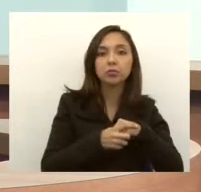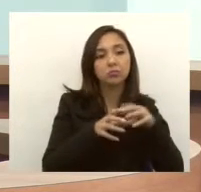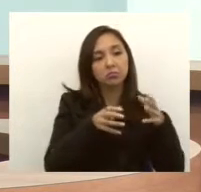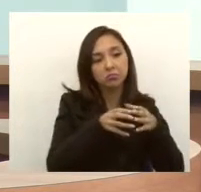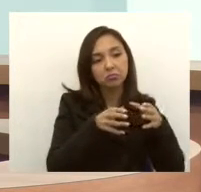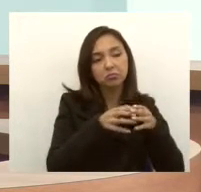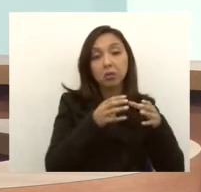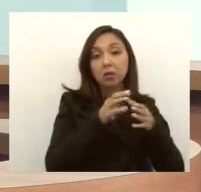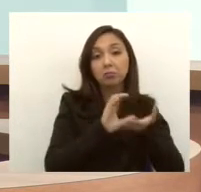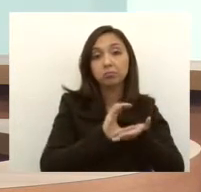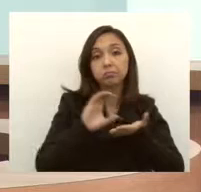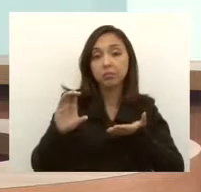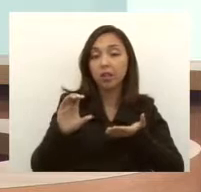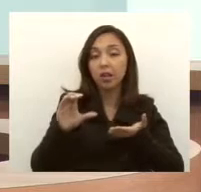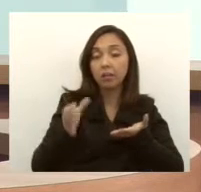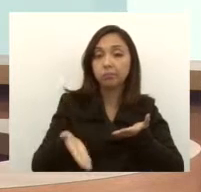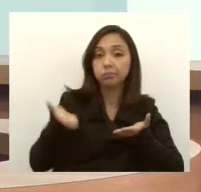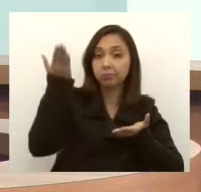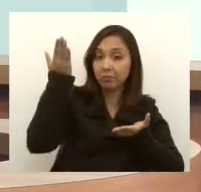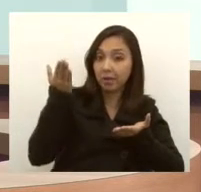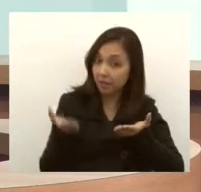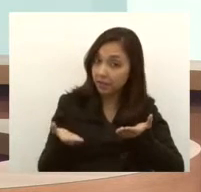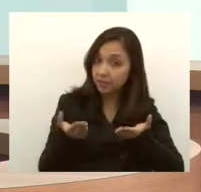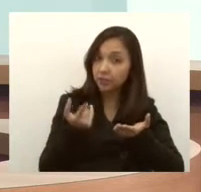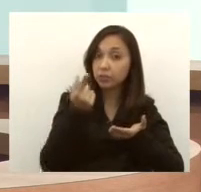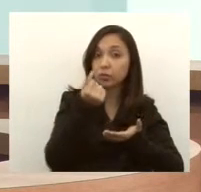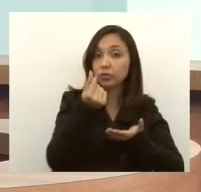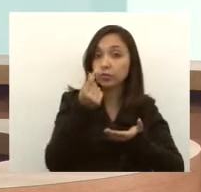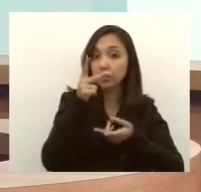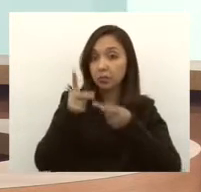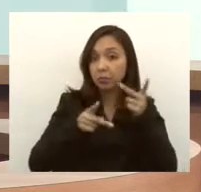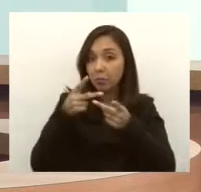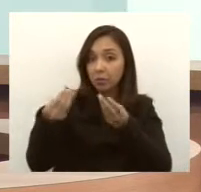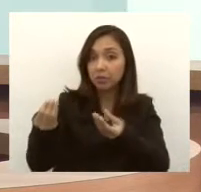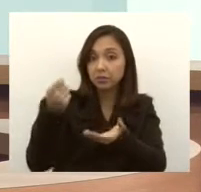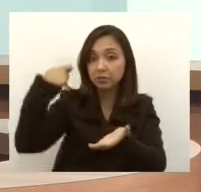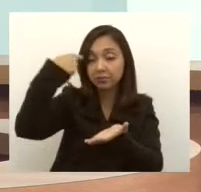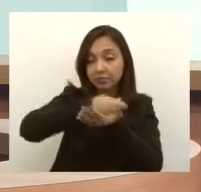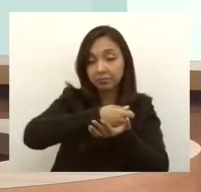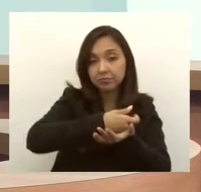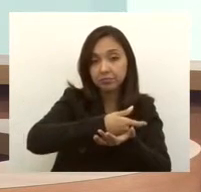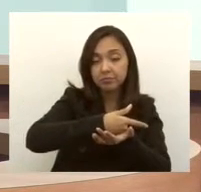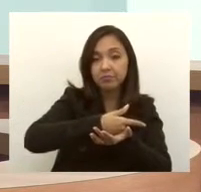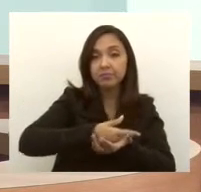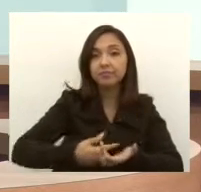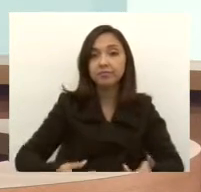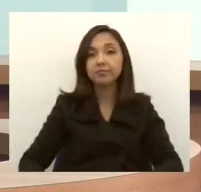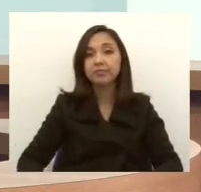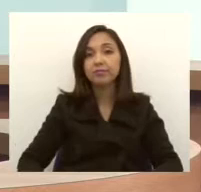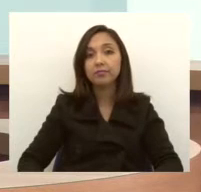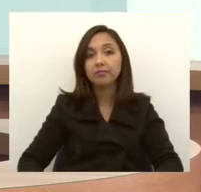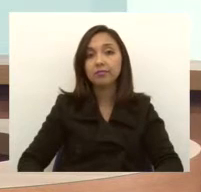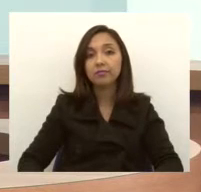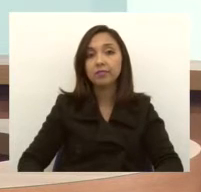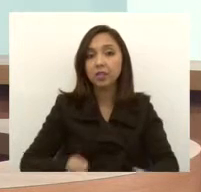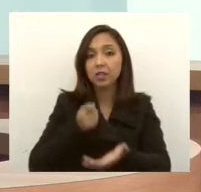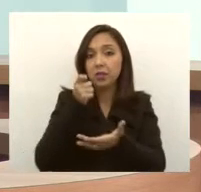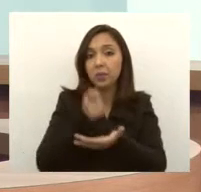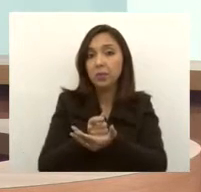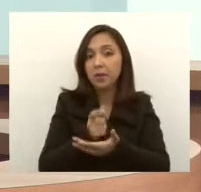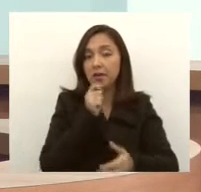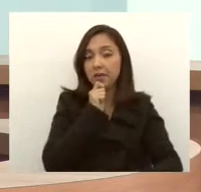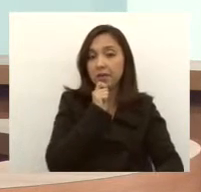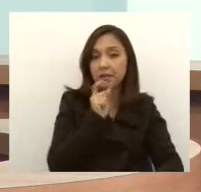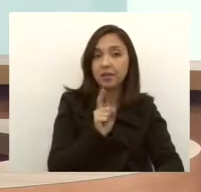mais elevado, recebe o dinheiro do povo de Guarulhos e não pagam, e